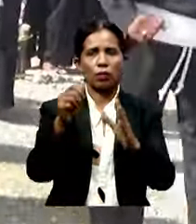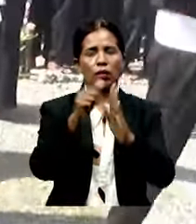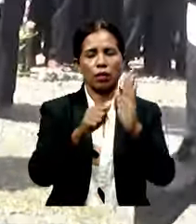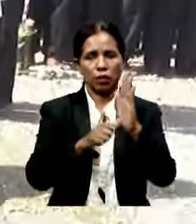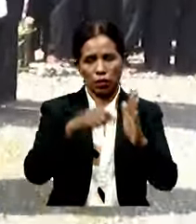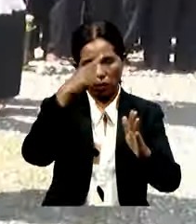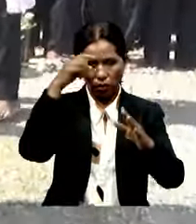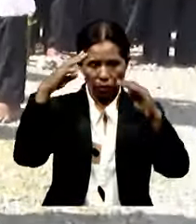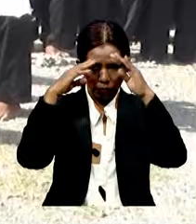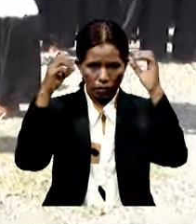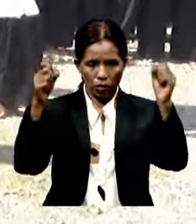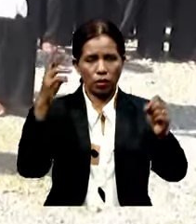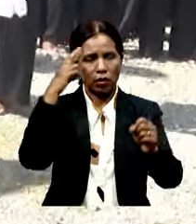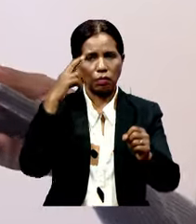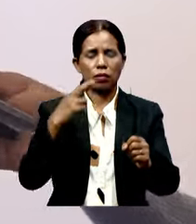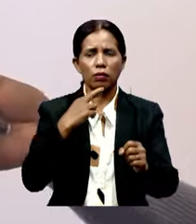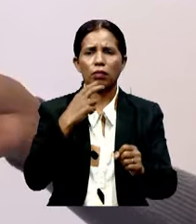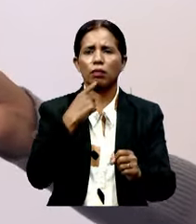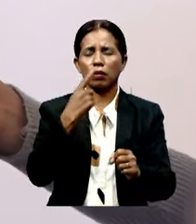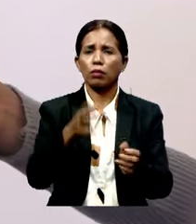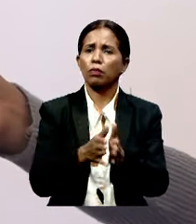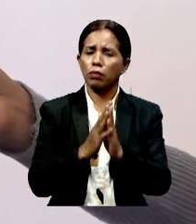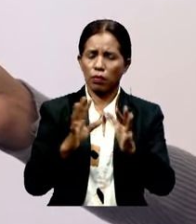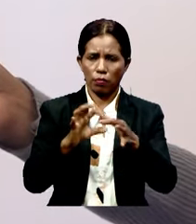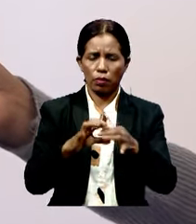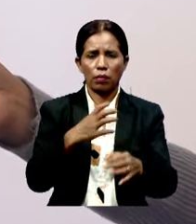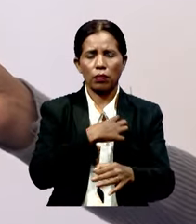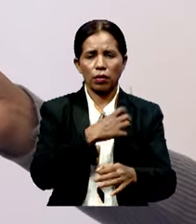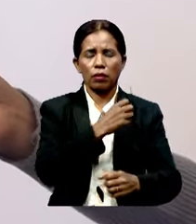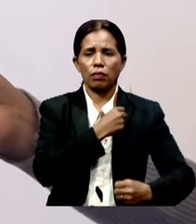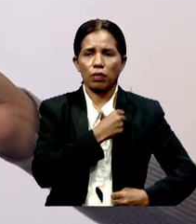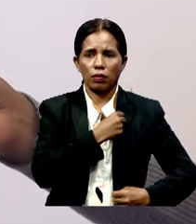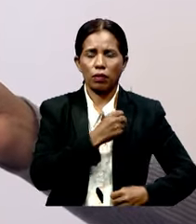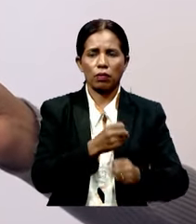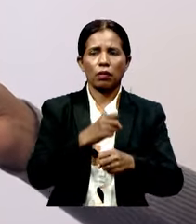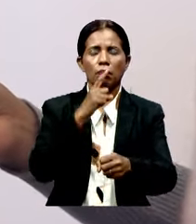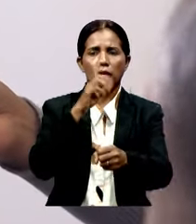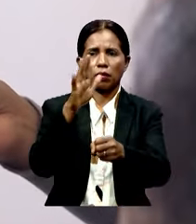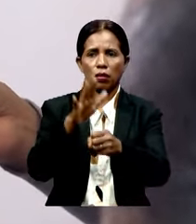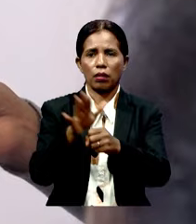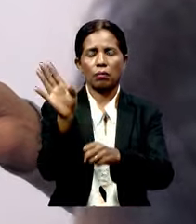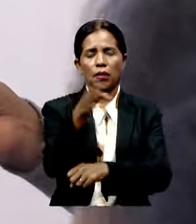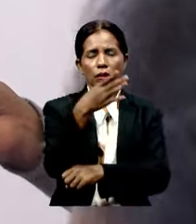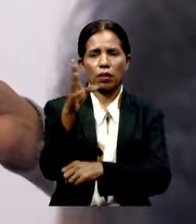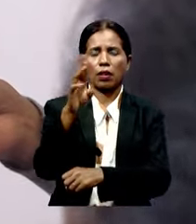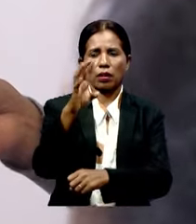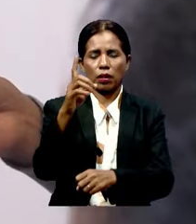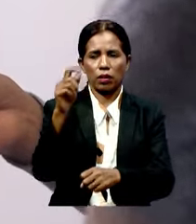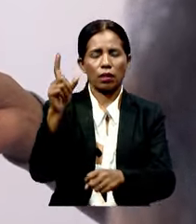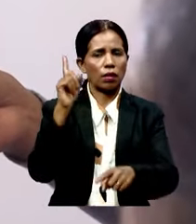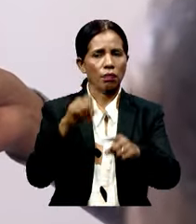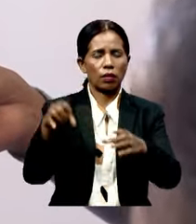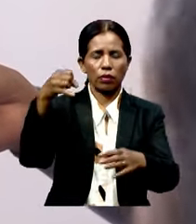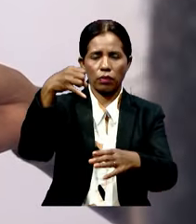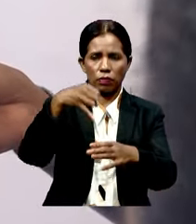tamane presiden republika José Manuel Ramos Horta husu membru PNTL no FFDTL atu halo juramentu deit ba bandera RDTL no labele involve